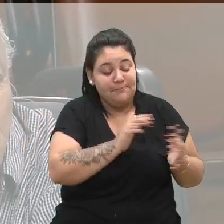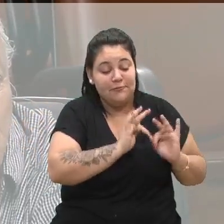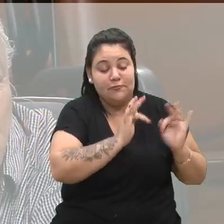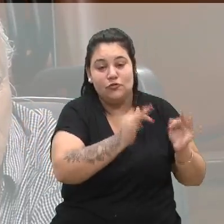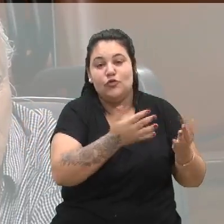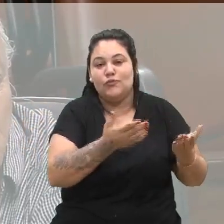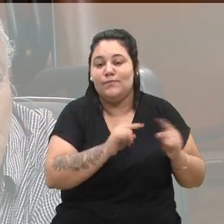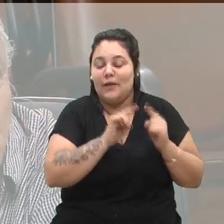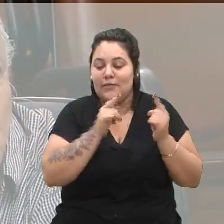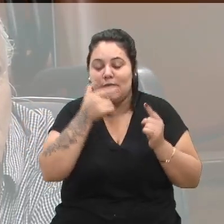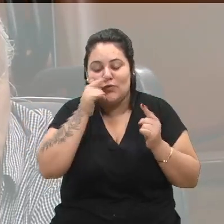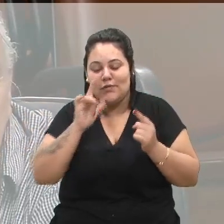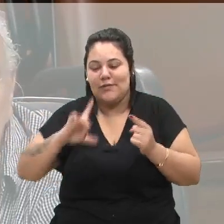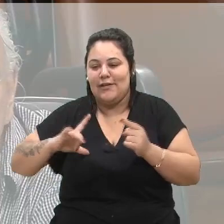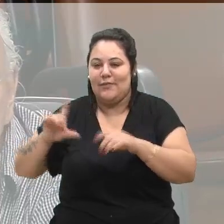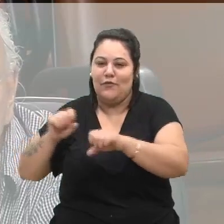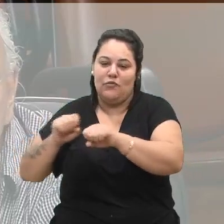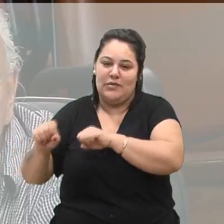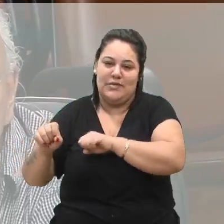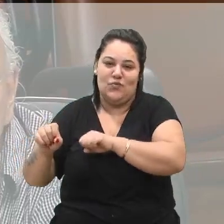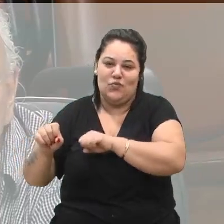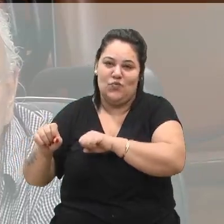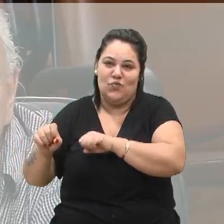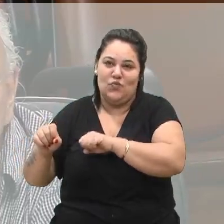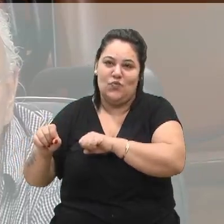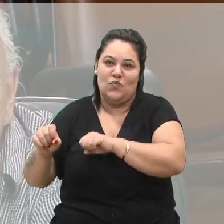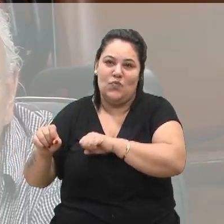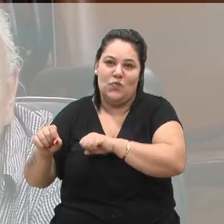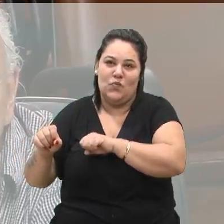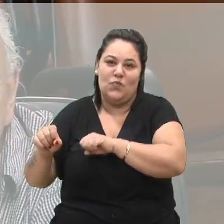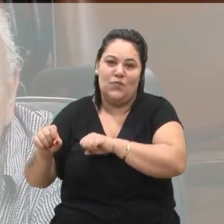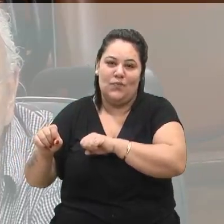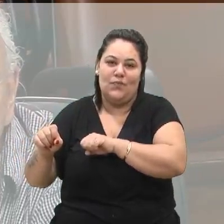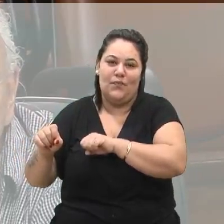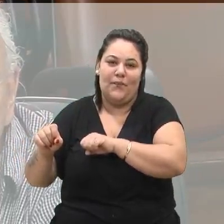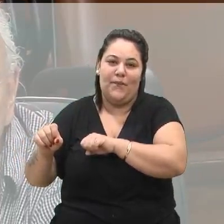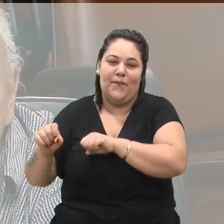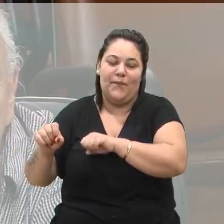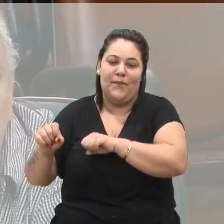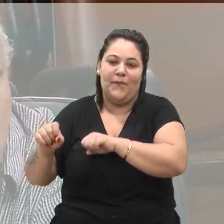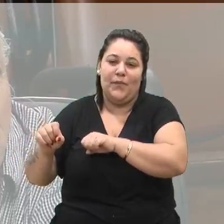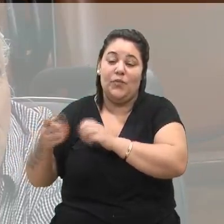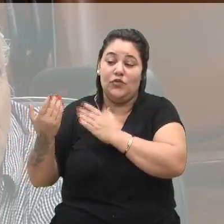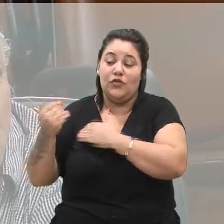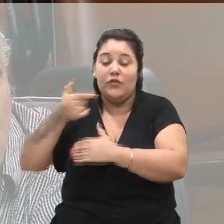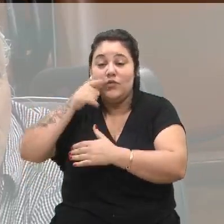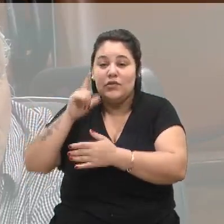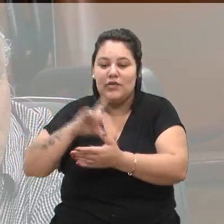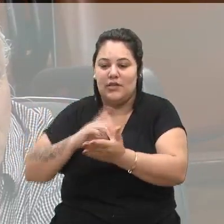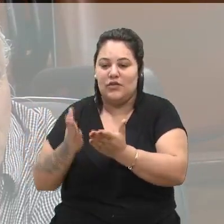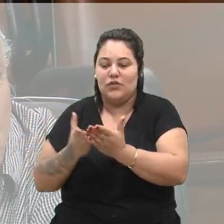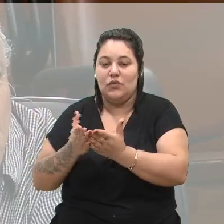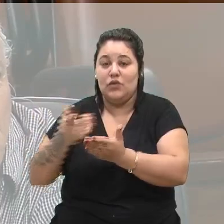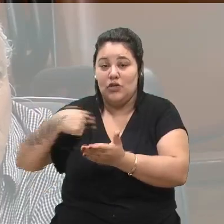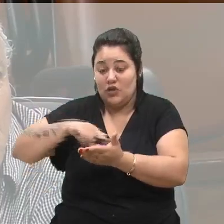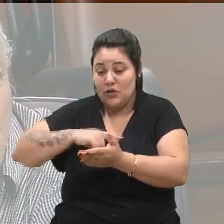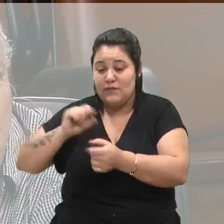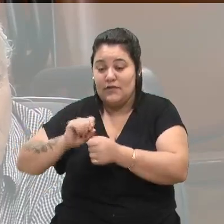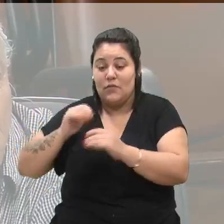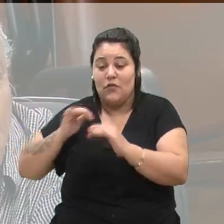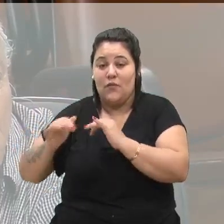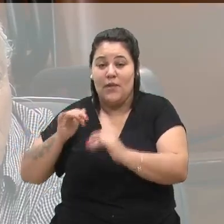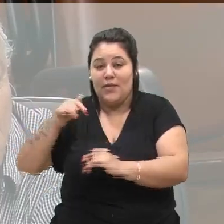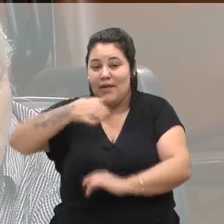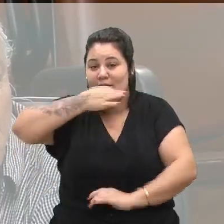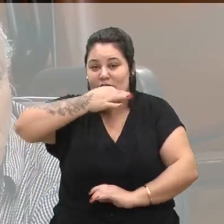ter um diploma, dizer, nós não vamos seguir aquilo que os antepassados não tiveram, estudo. E nós conseguimos um movimento em Caxias do Sul, e